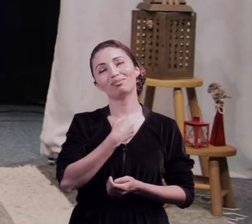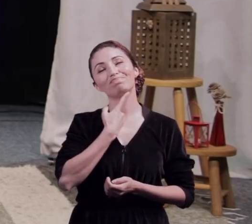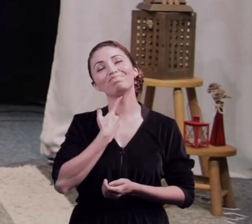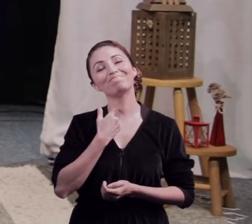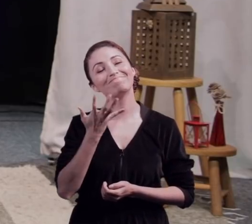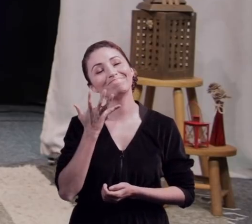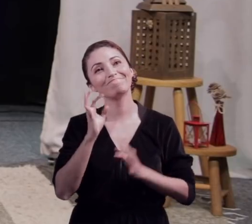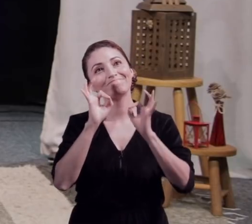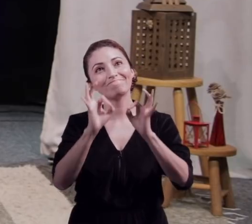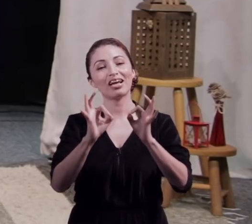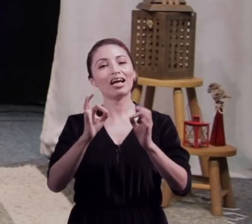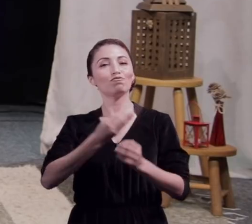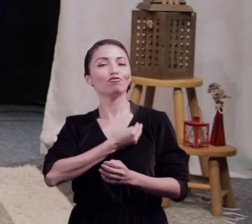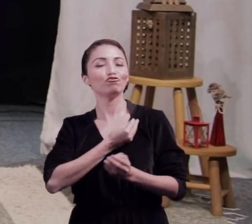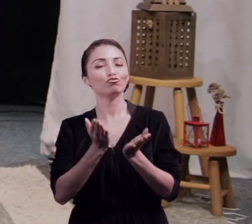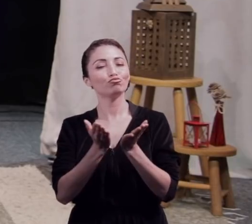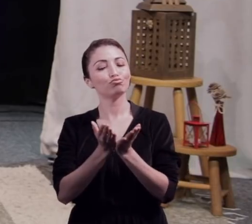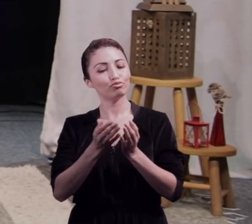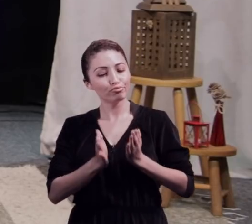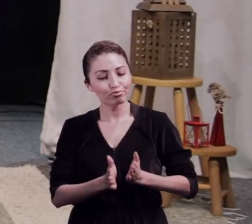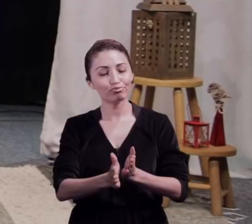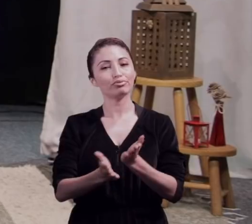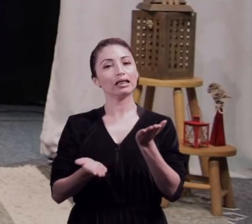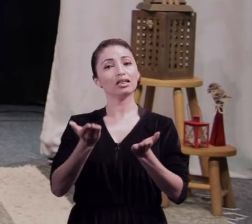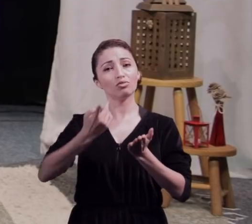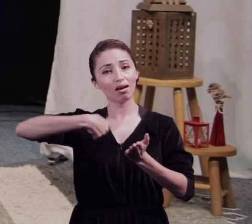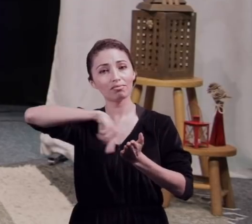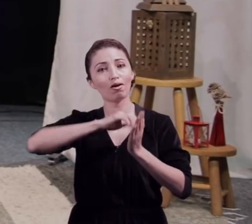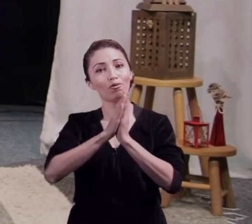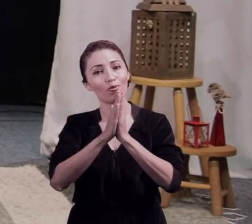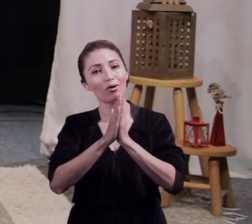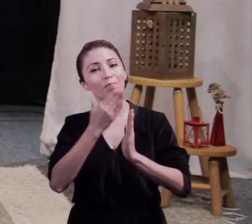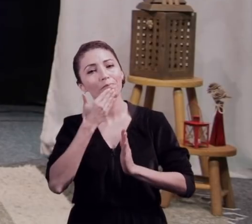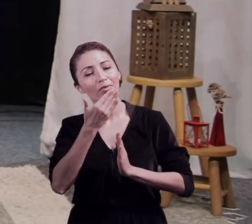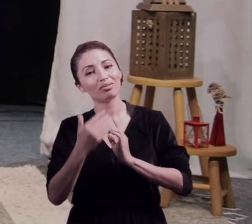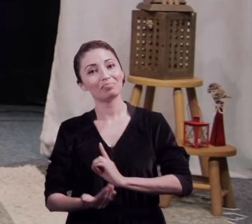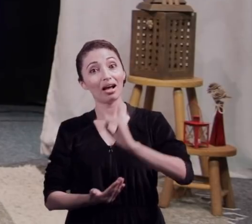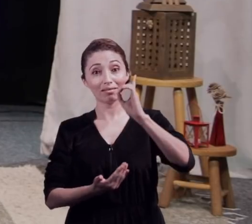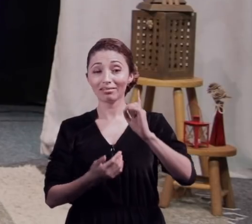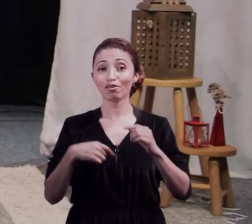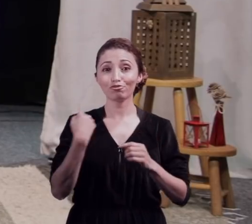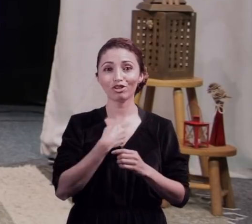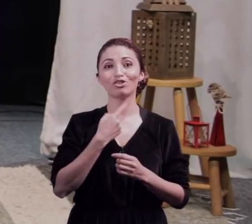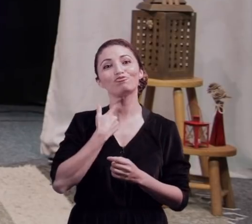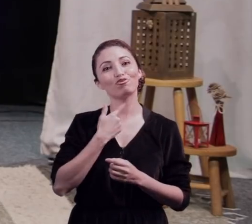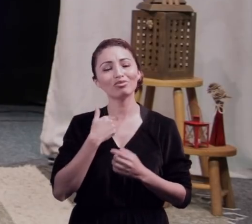nós, é o pedido de oração que todos nós fazemos a Deus, que possamos viver num